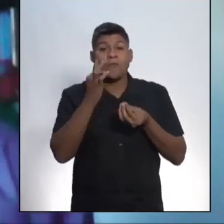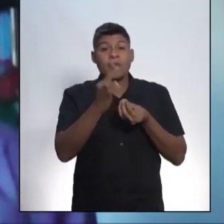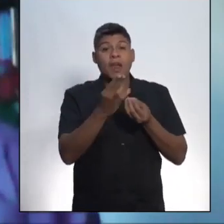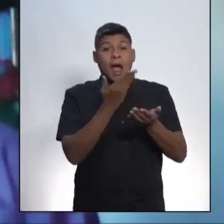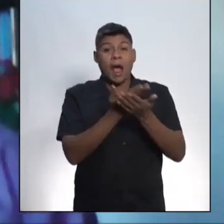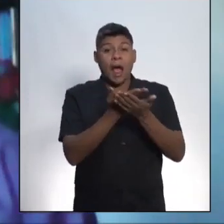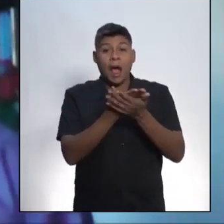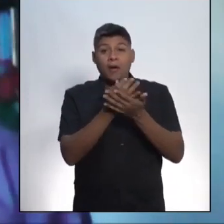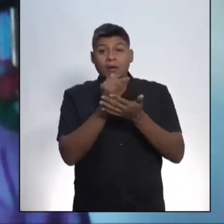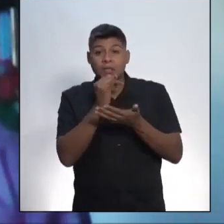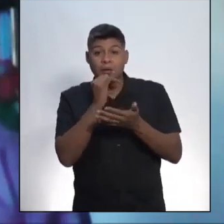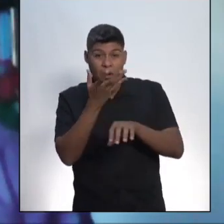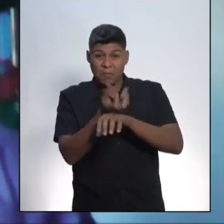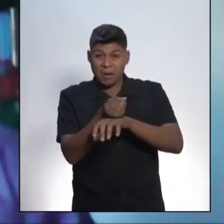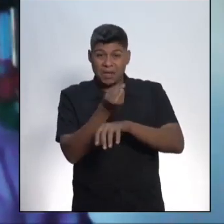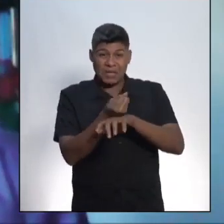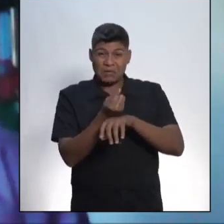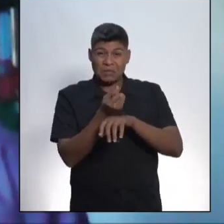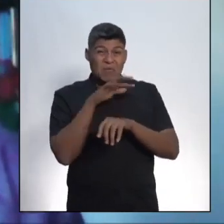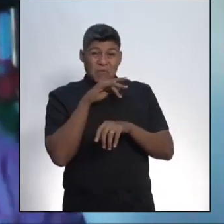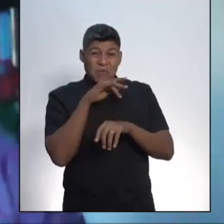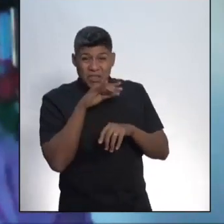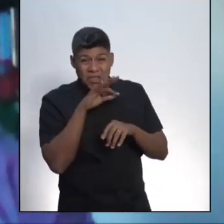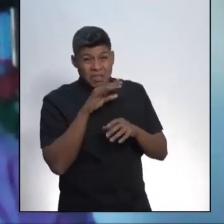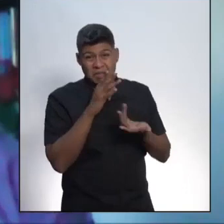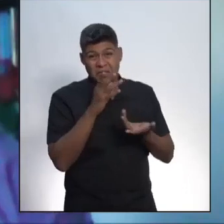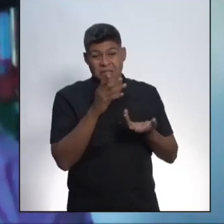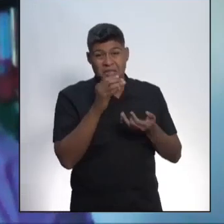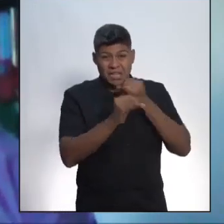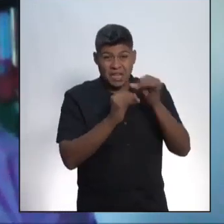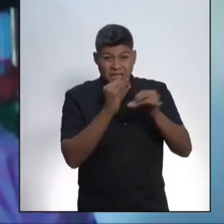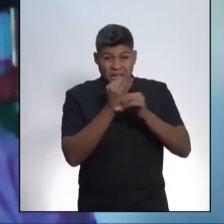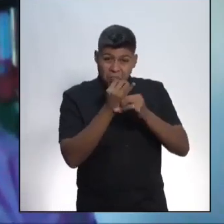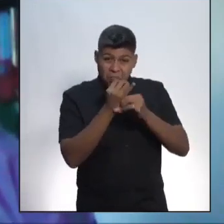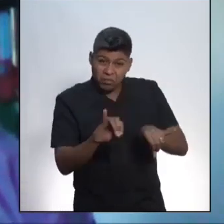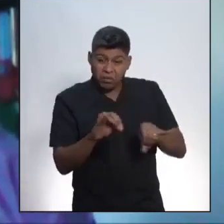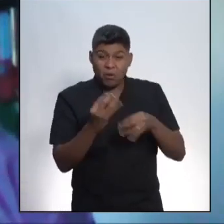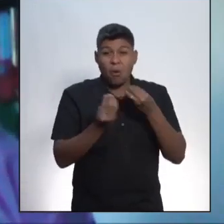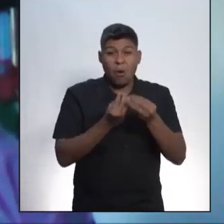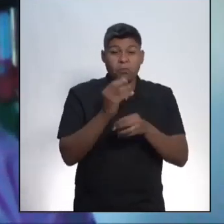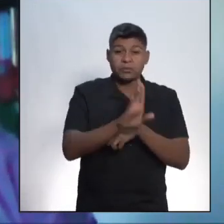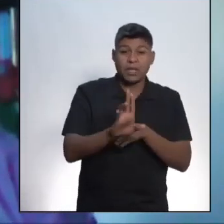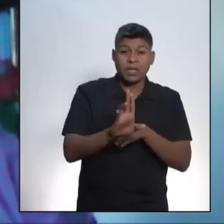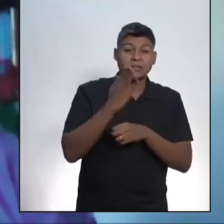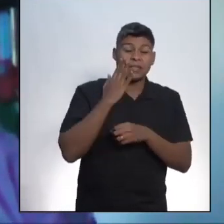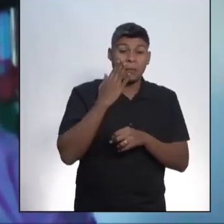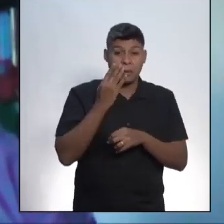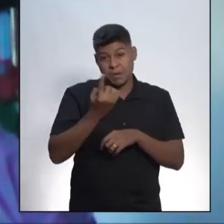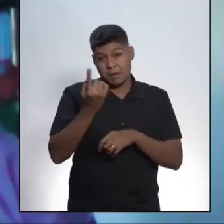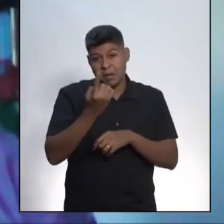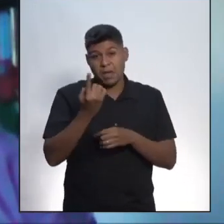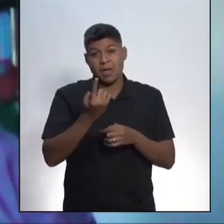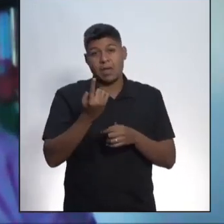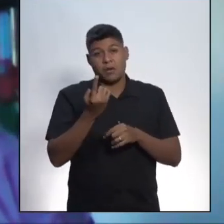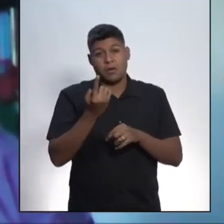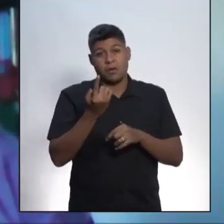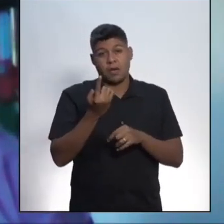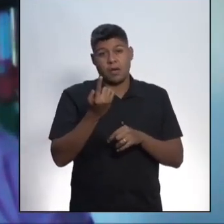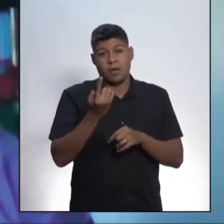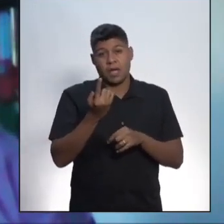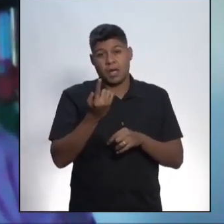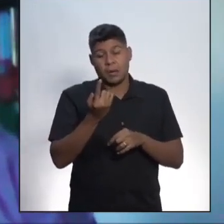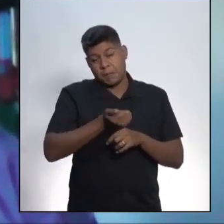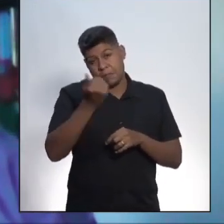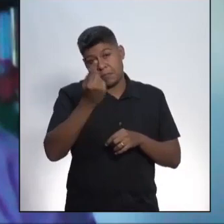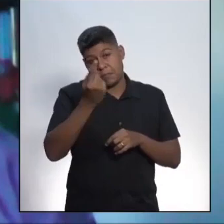quando o aplicativo não funcionar ou quando a conexão não for possível. Então, a nossa primeira matéria, na primeira semana,